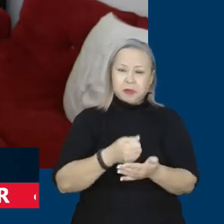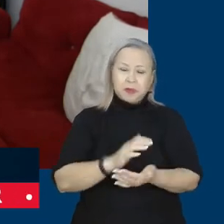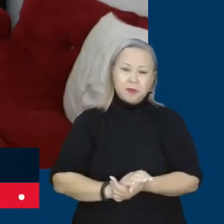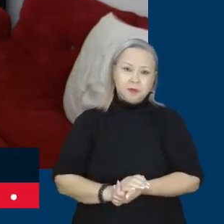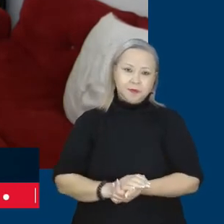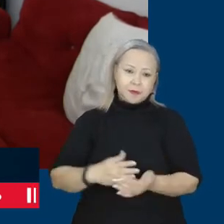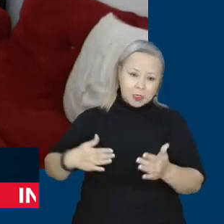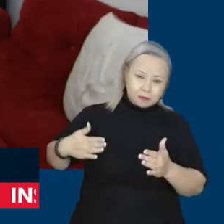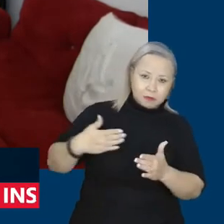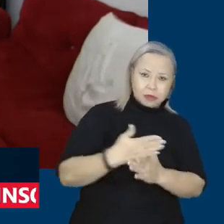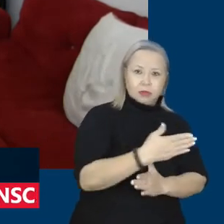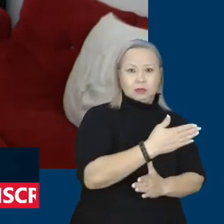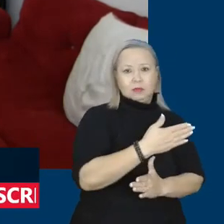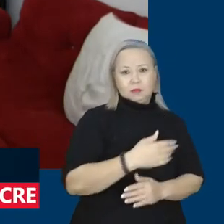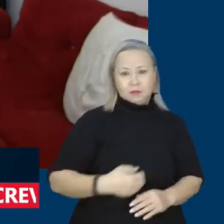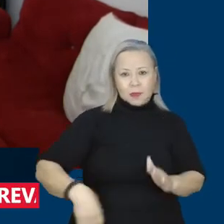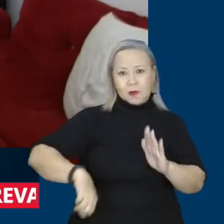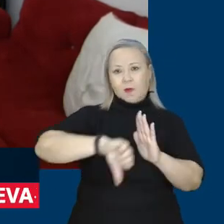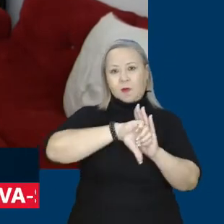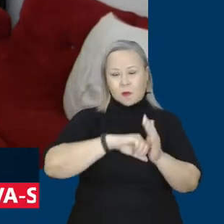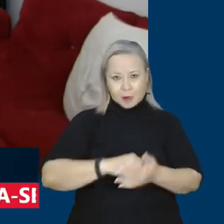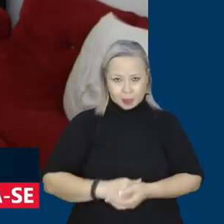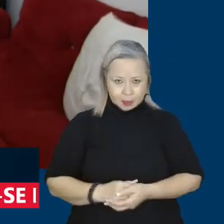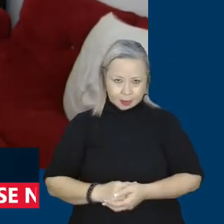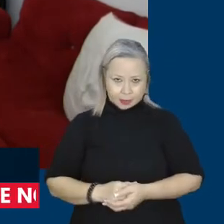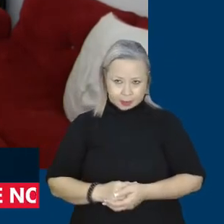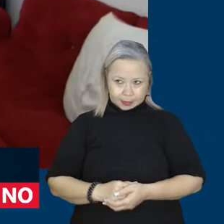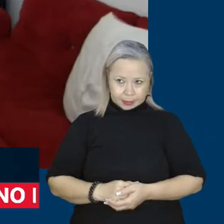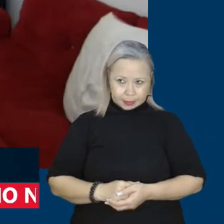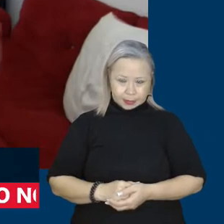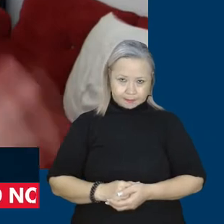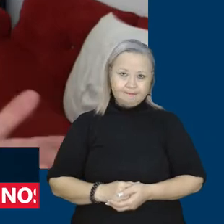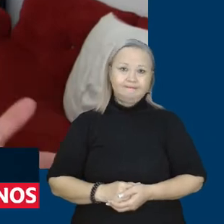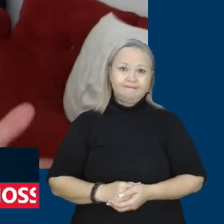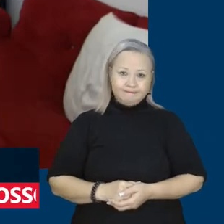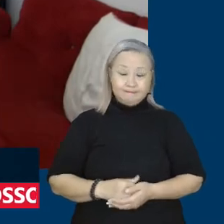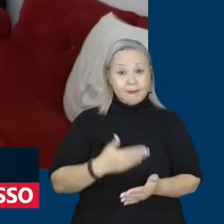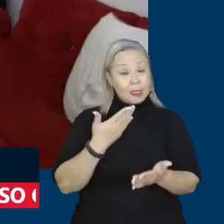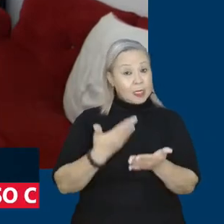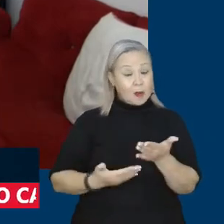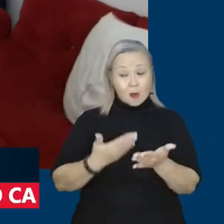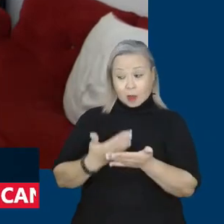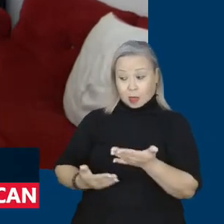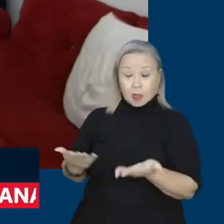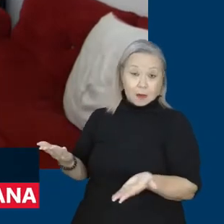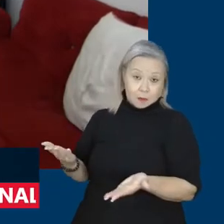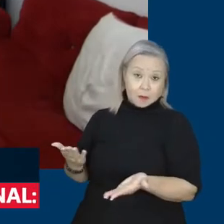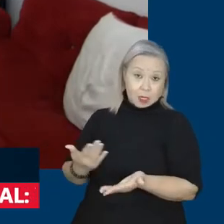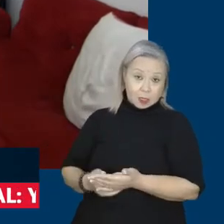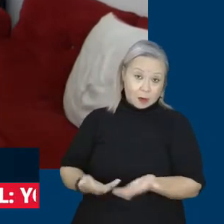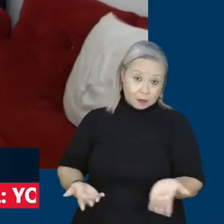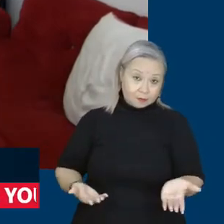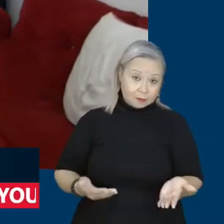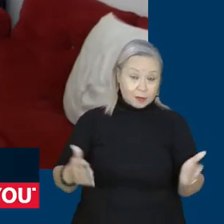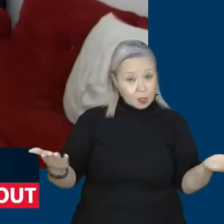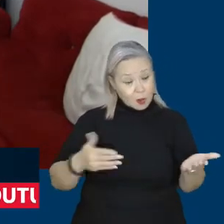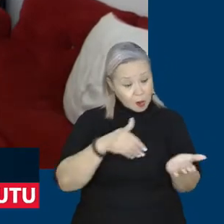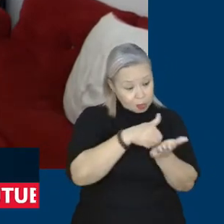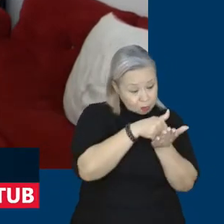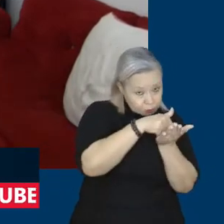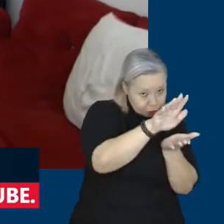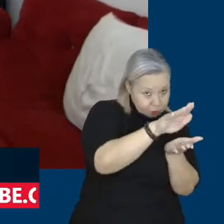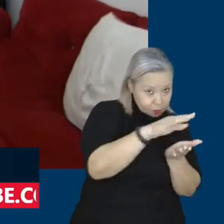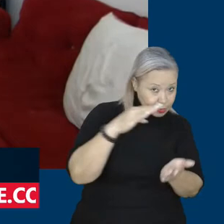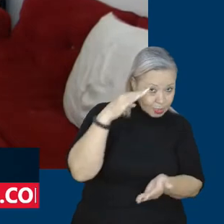afim de ganhar as eleições né mas como diz a expressão que hoje em dia tá tão na moda né perdeu mané é hora de Jair embora e agora sim